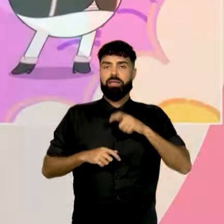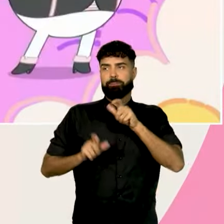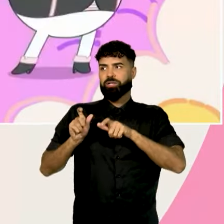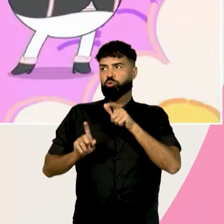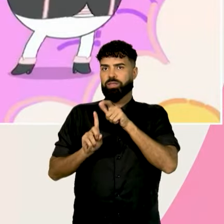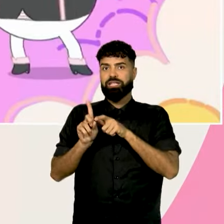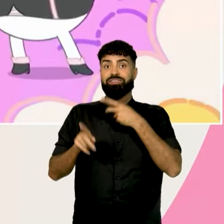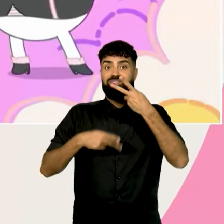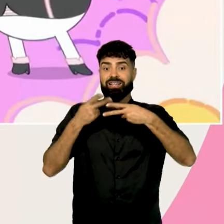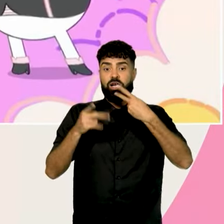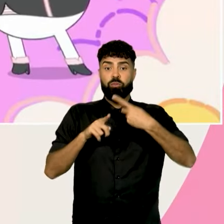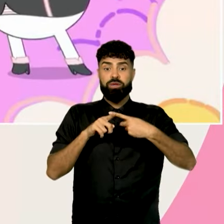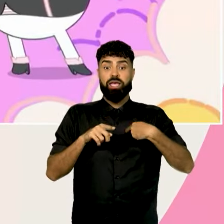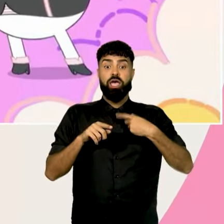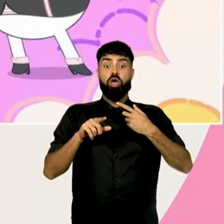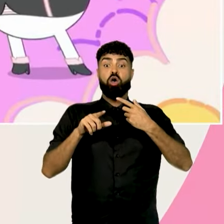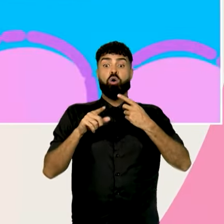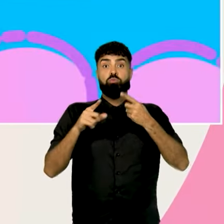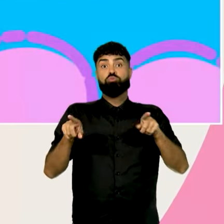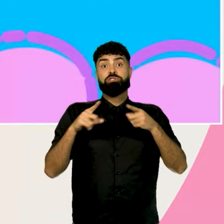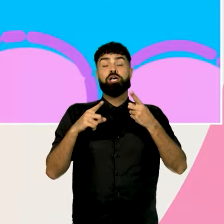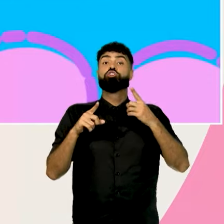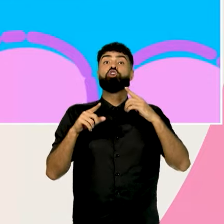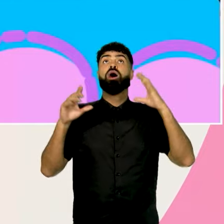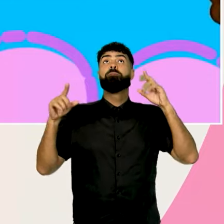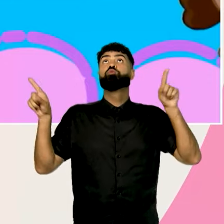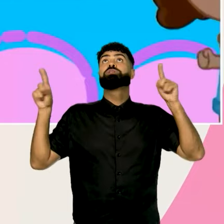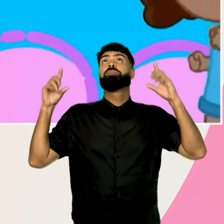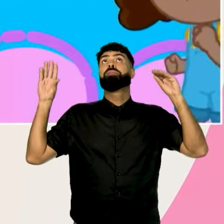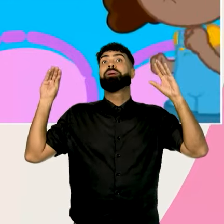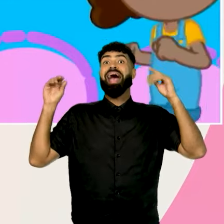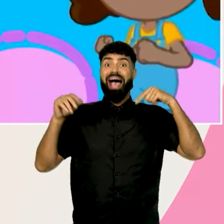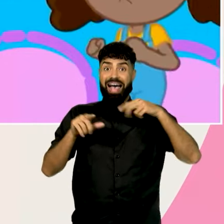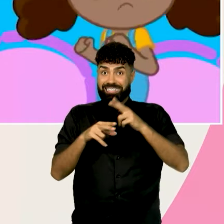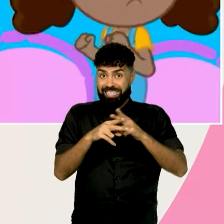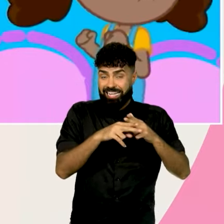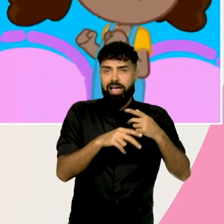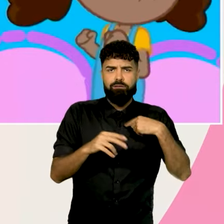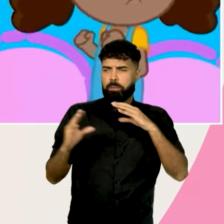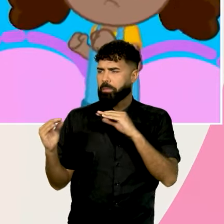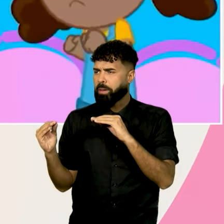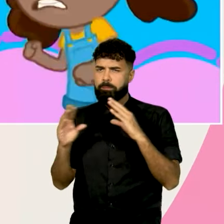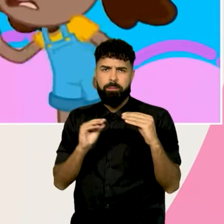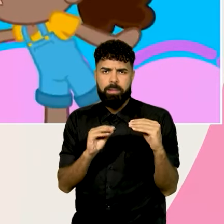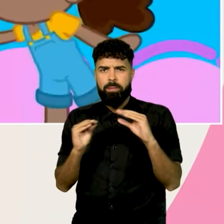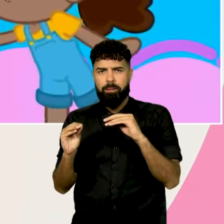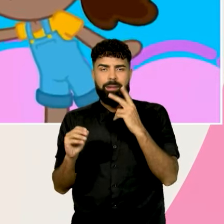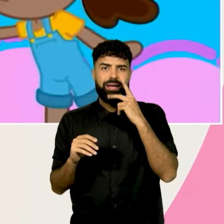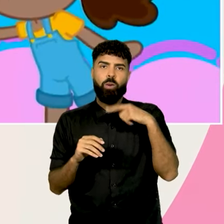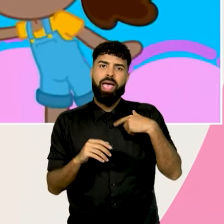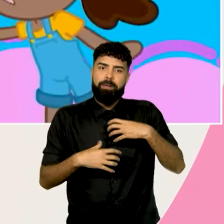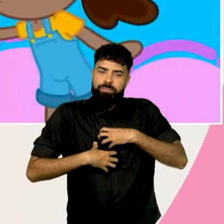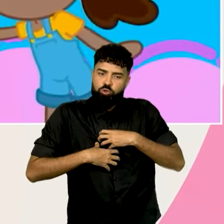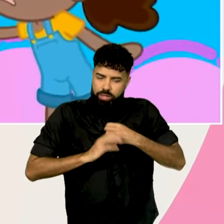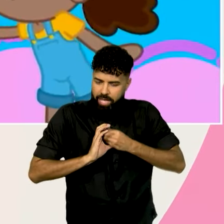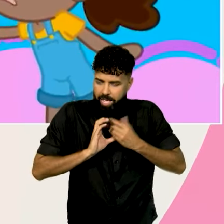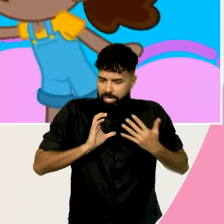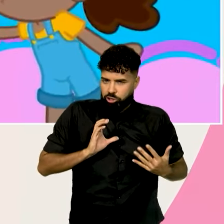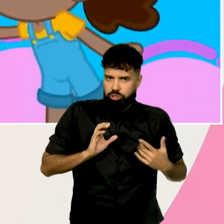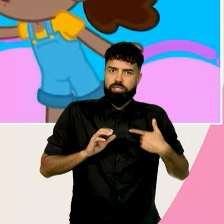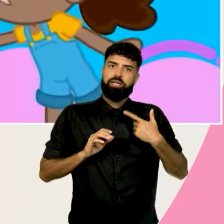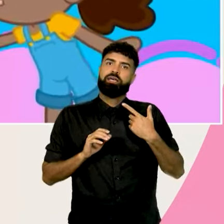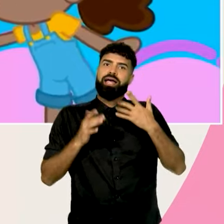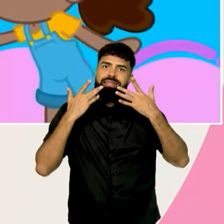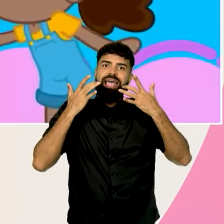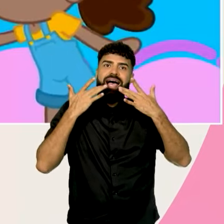nas músicas são só videoclipes, né? Então, nessa série eles falam, interagem com o outro, trazemos a dramaturgia para dentro do Mundo Bita, né?